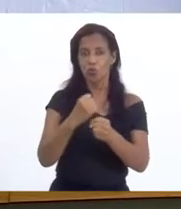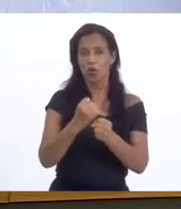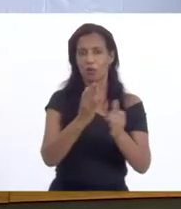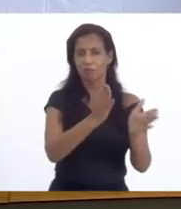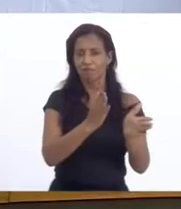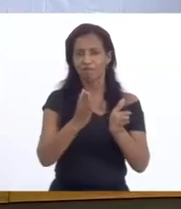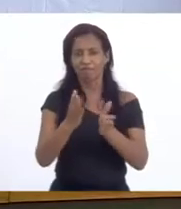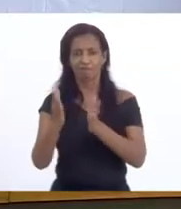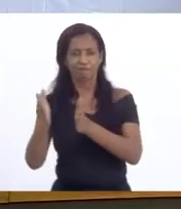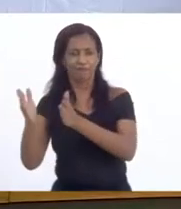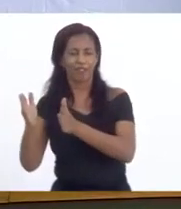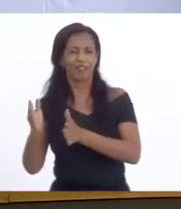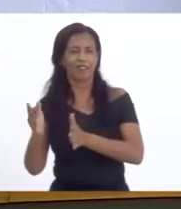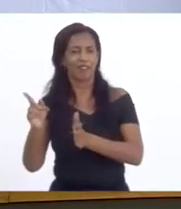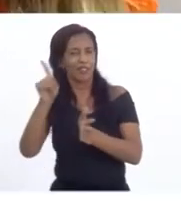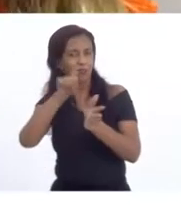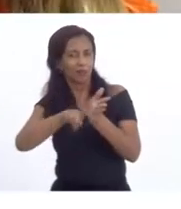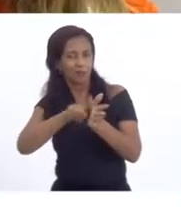de 1,2 bilhões.